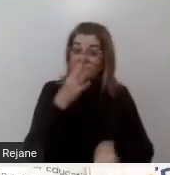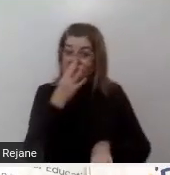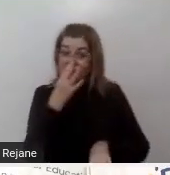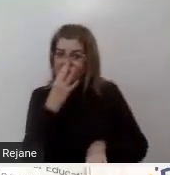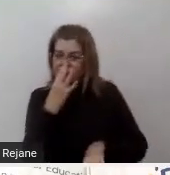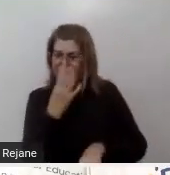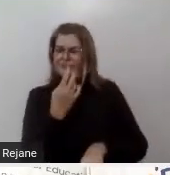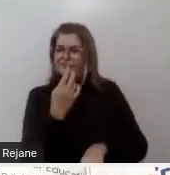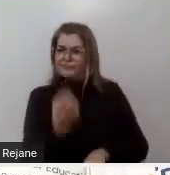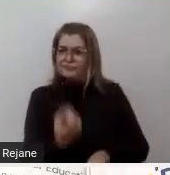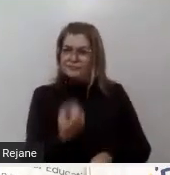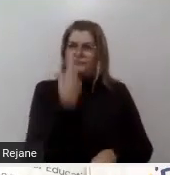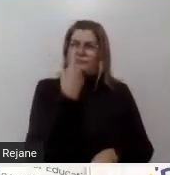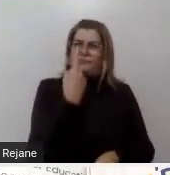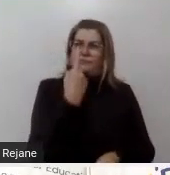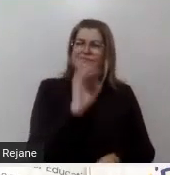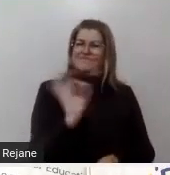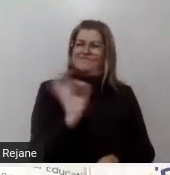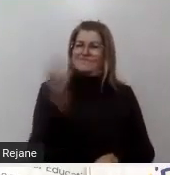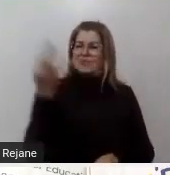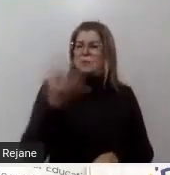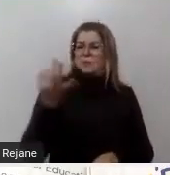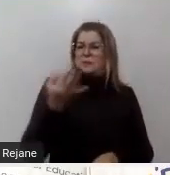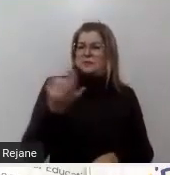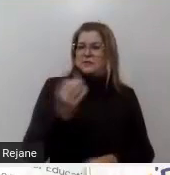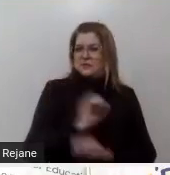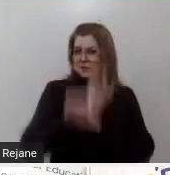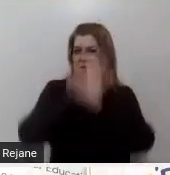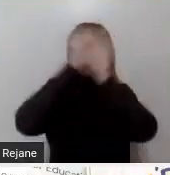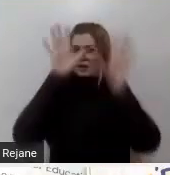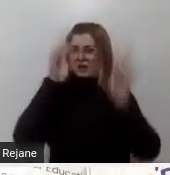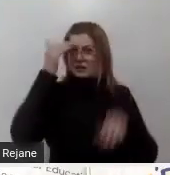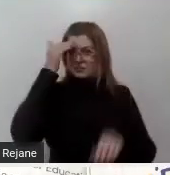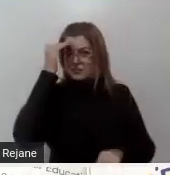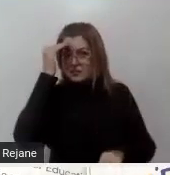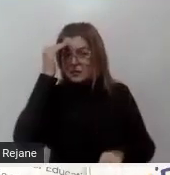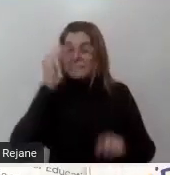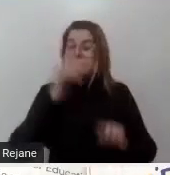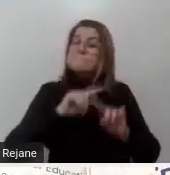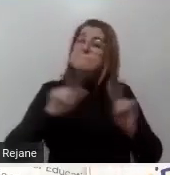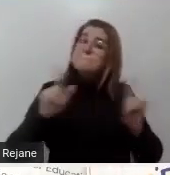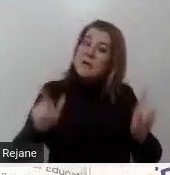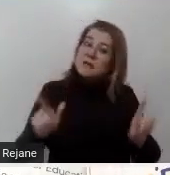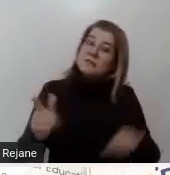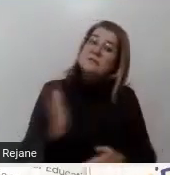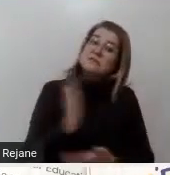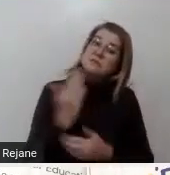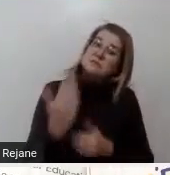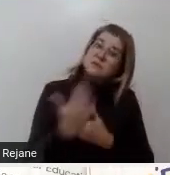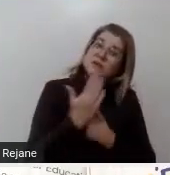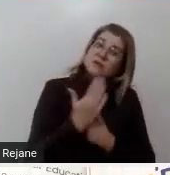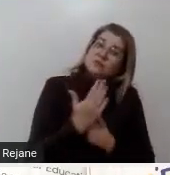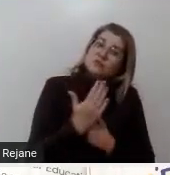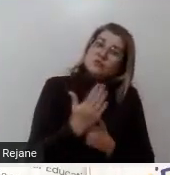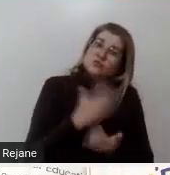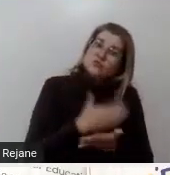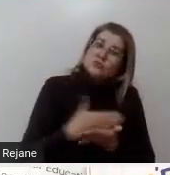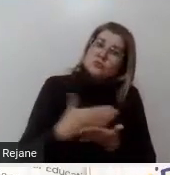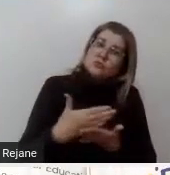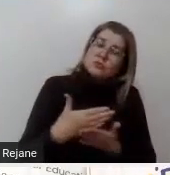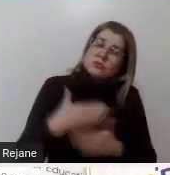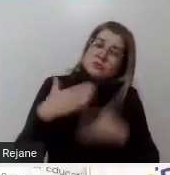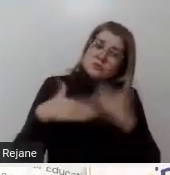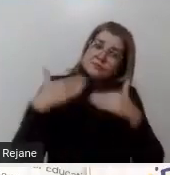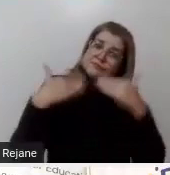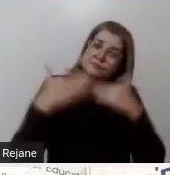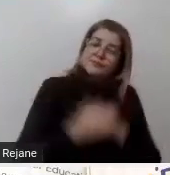coisa não fica perfeito para eles entenderem, mas já é um ponto de partida para enriquecer o nosso